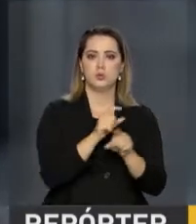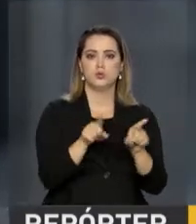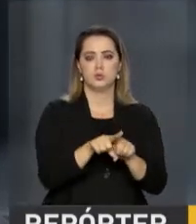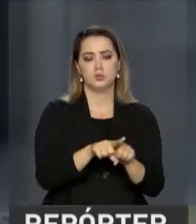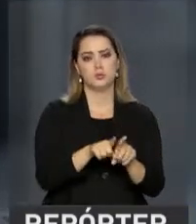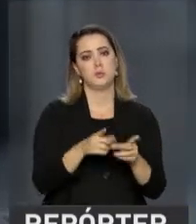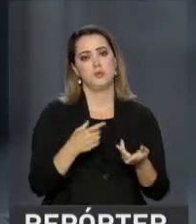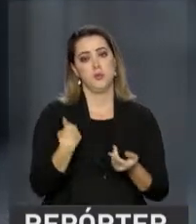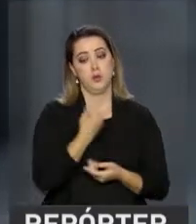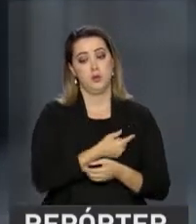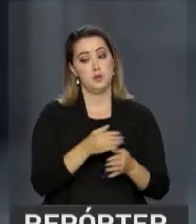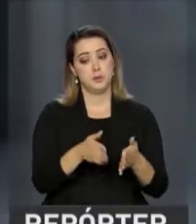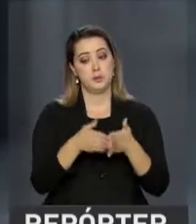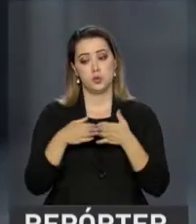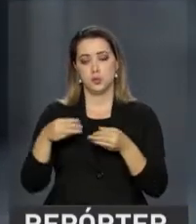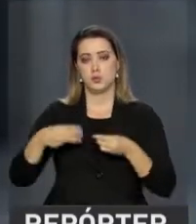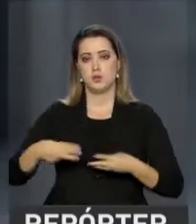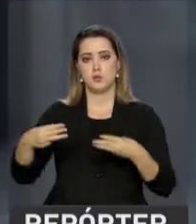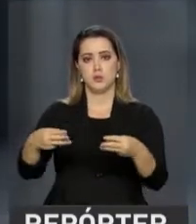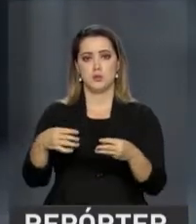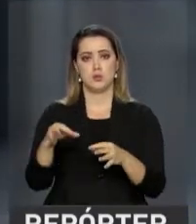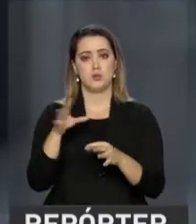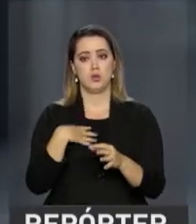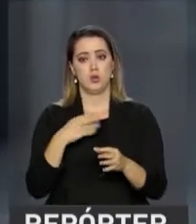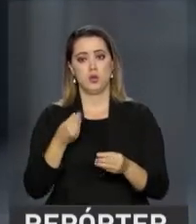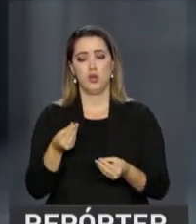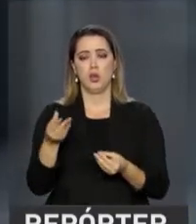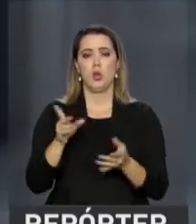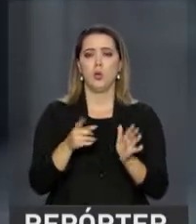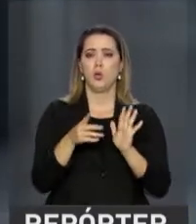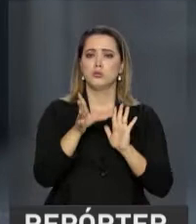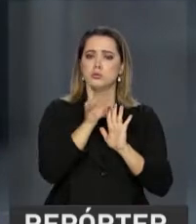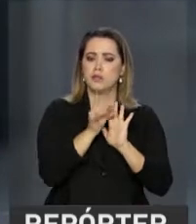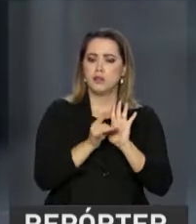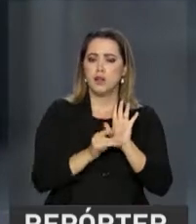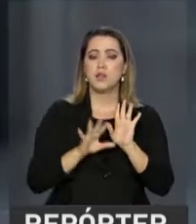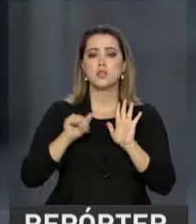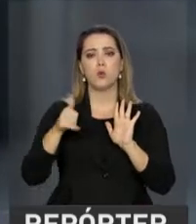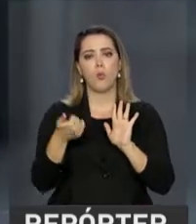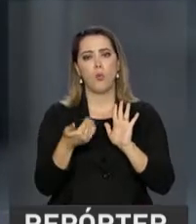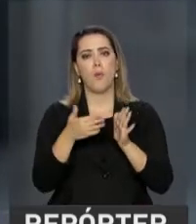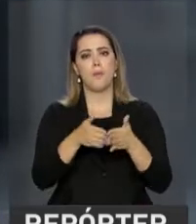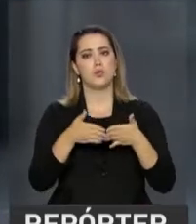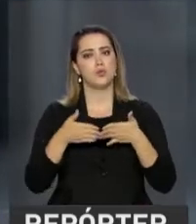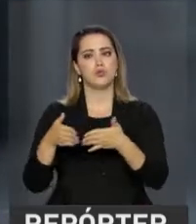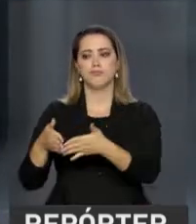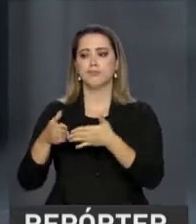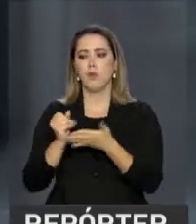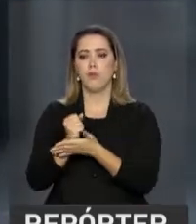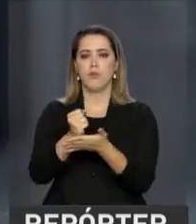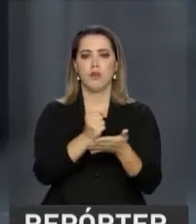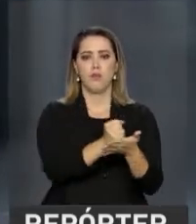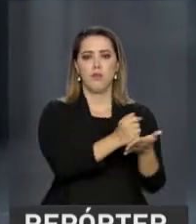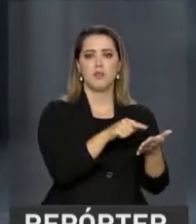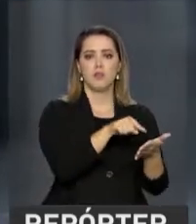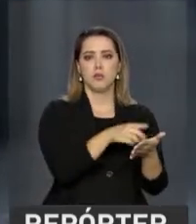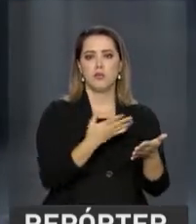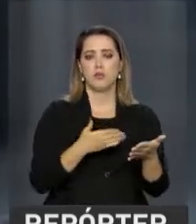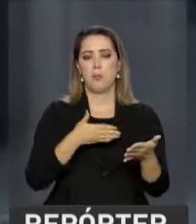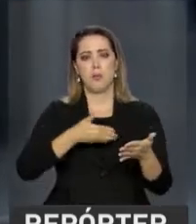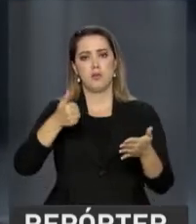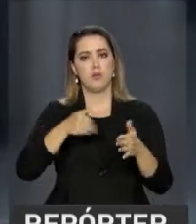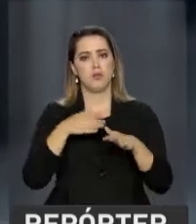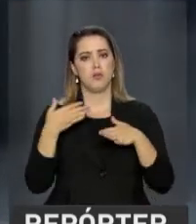pedimos aos ministérios para que fizesse um mapa de demanda ea é levantar junto ao setor produtivo onde haveria maior sensação do mundo